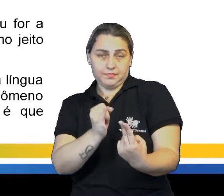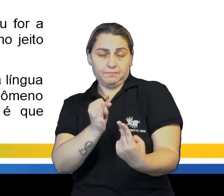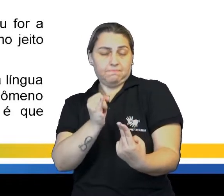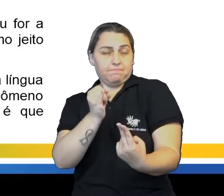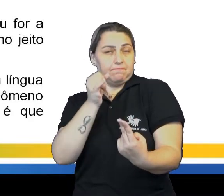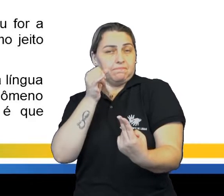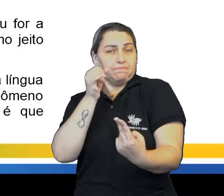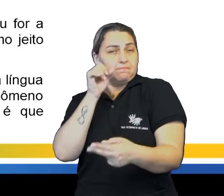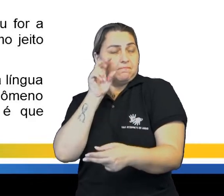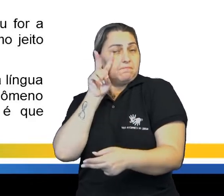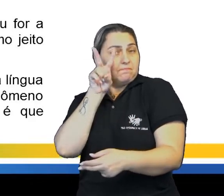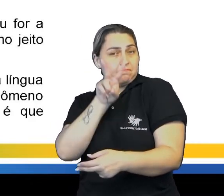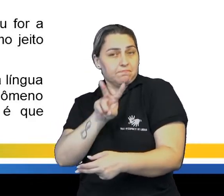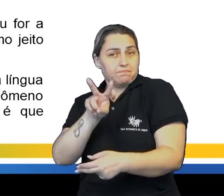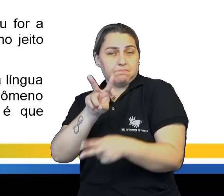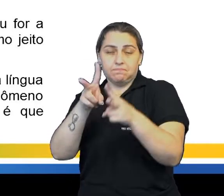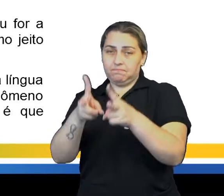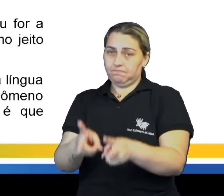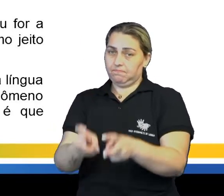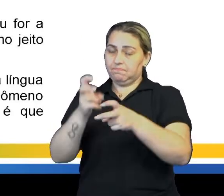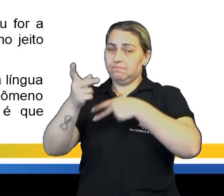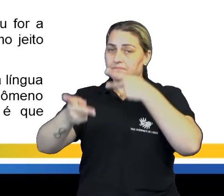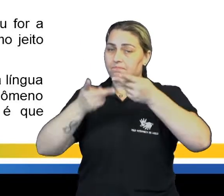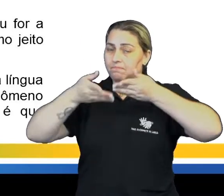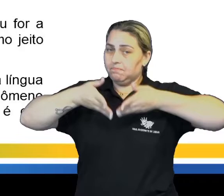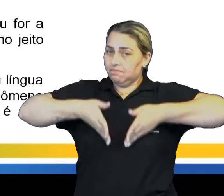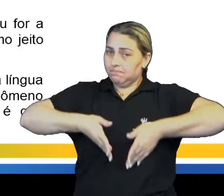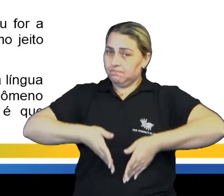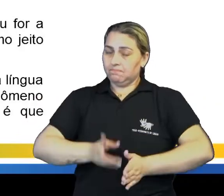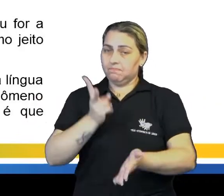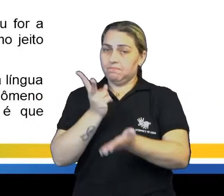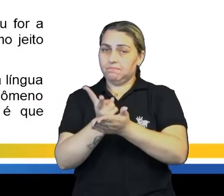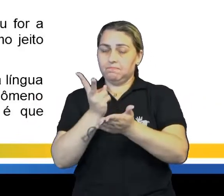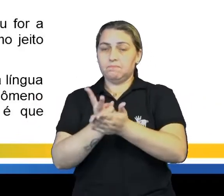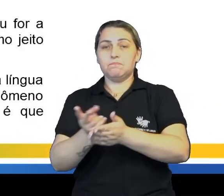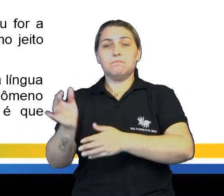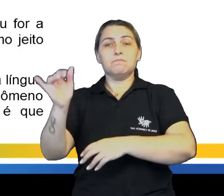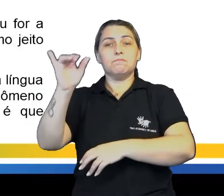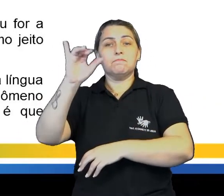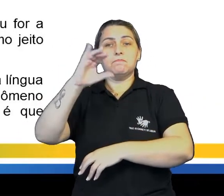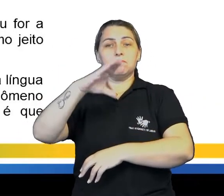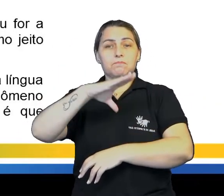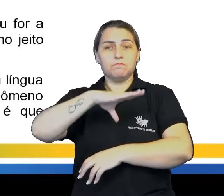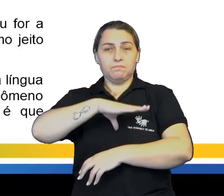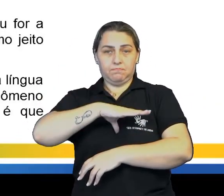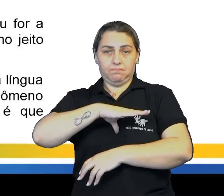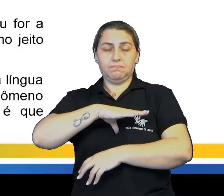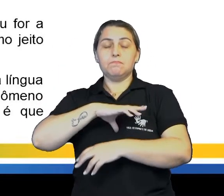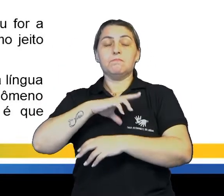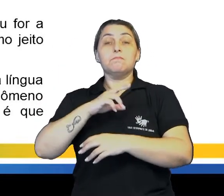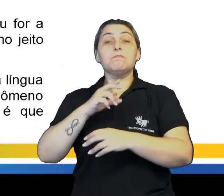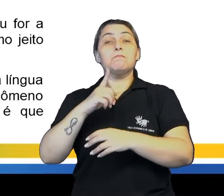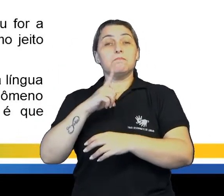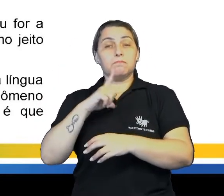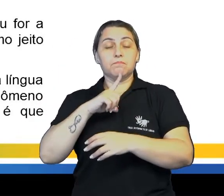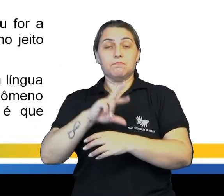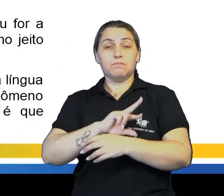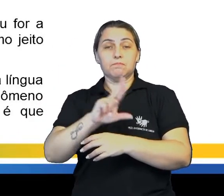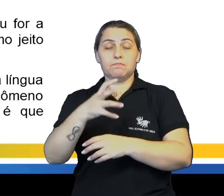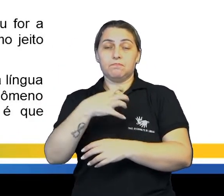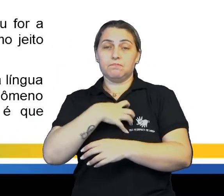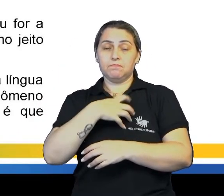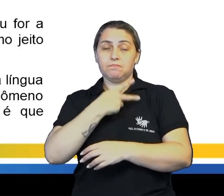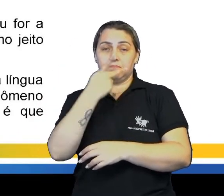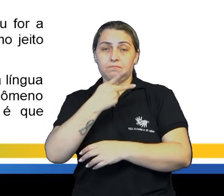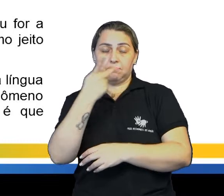pararmos para observar, notamos que falantes nascidos na mesma cidade apresentam diferenças no modo de falar. Podem